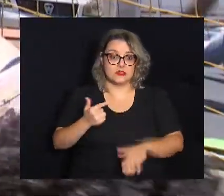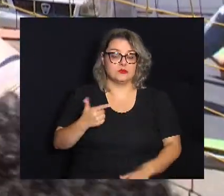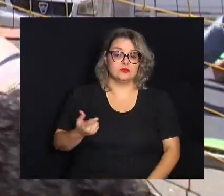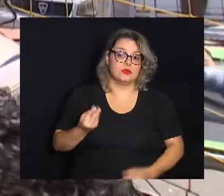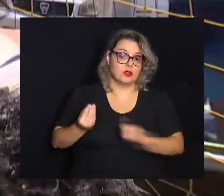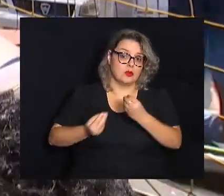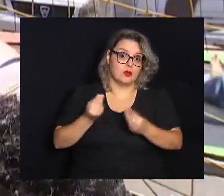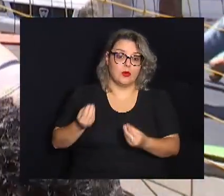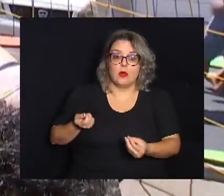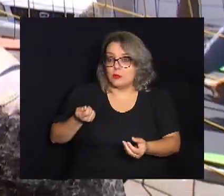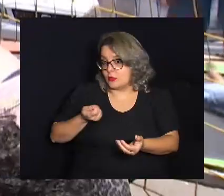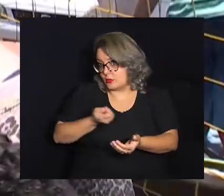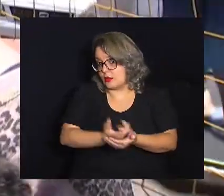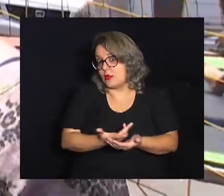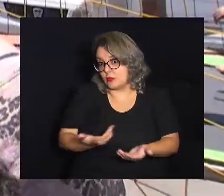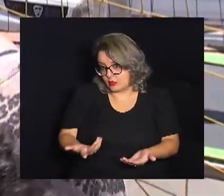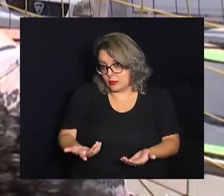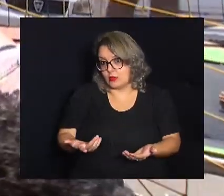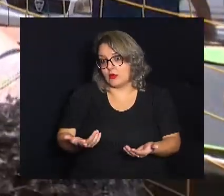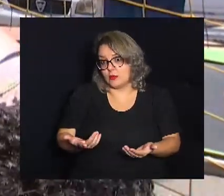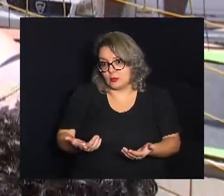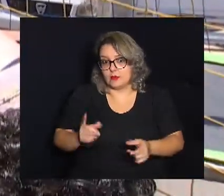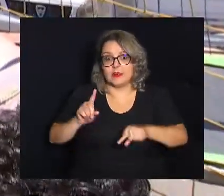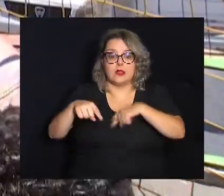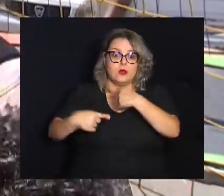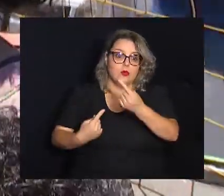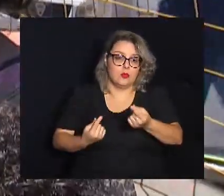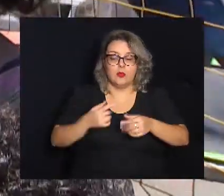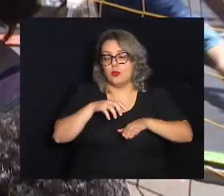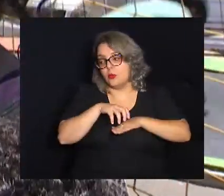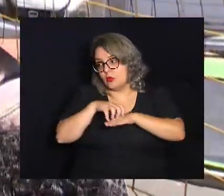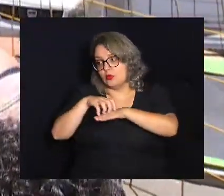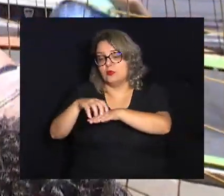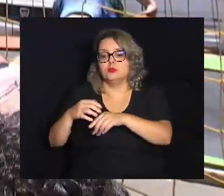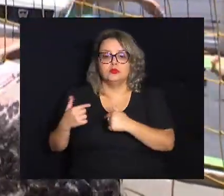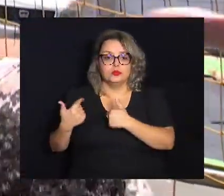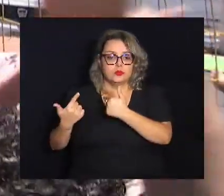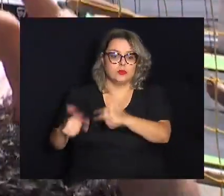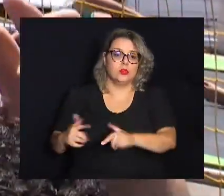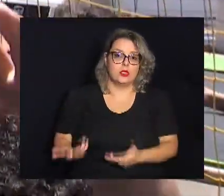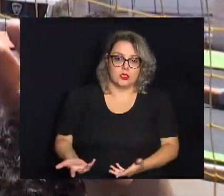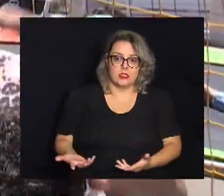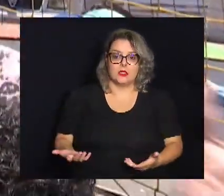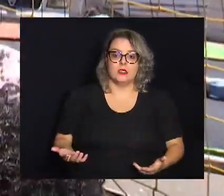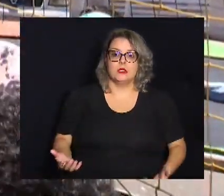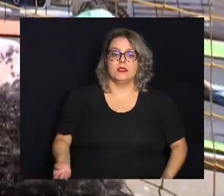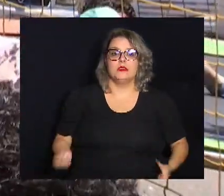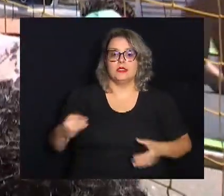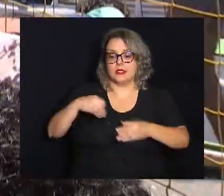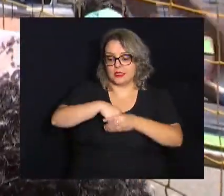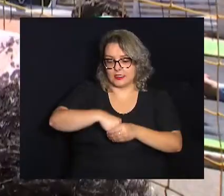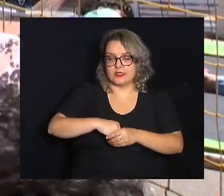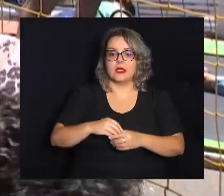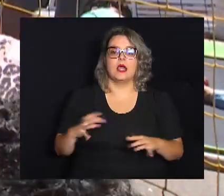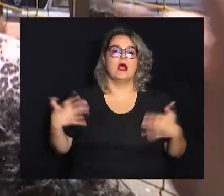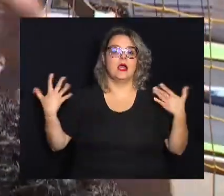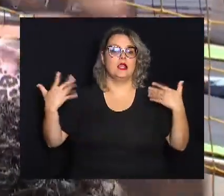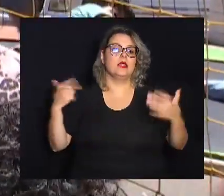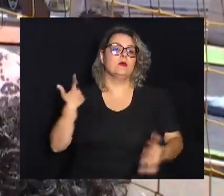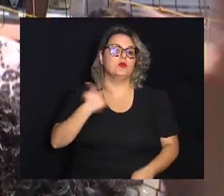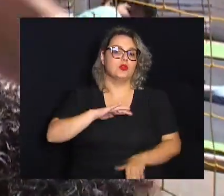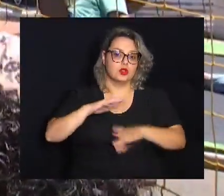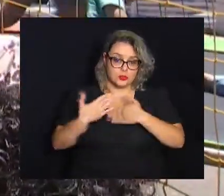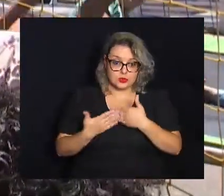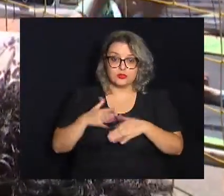de locomover para outro lugar, né, de ir em outro lugar, e isso daqui traz alegria para o nosso bairro, né, traz